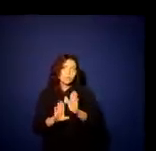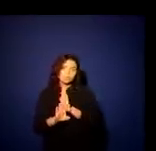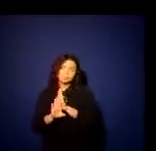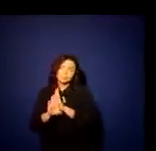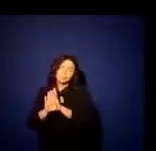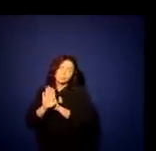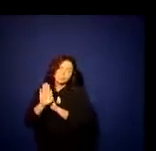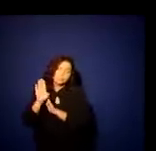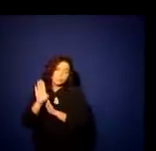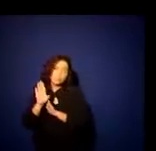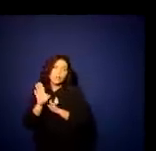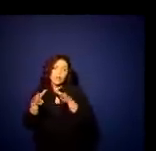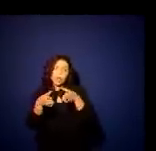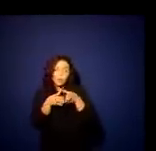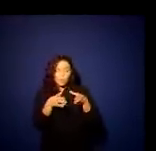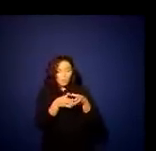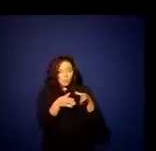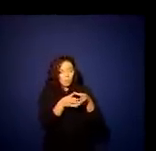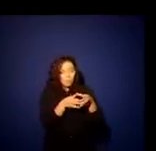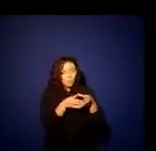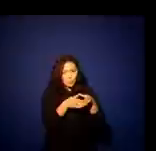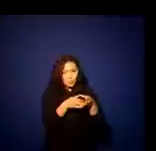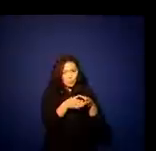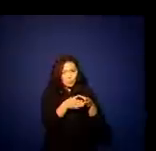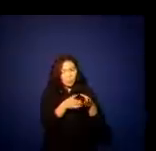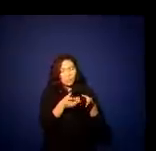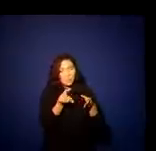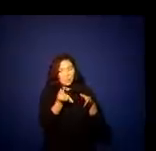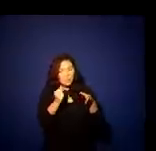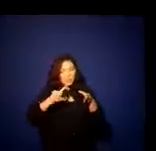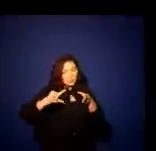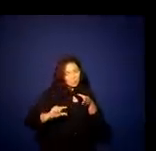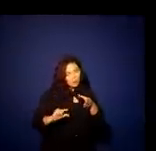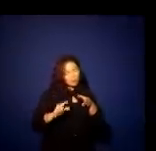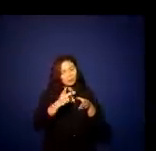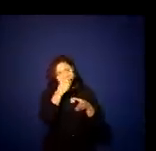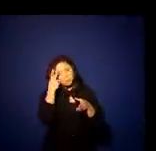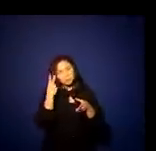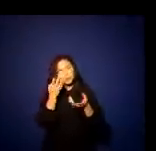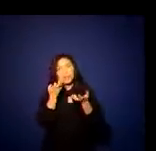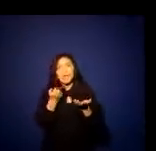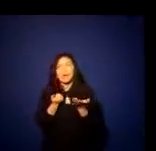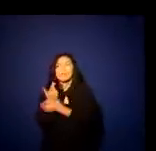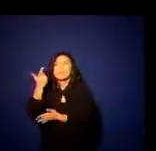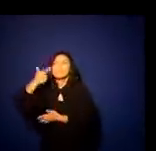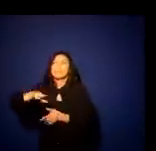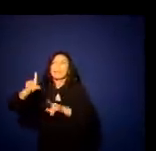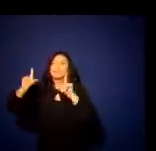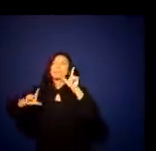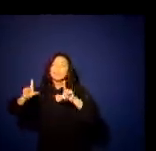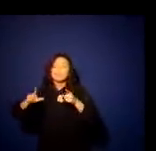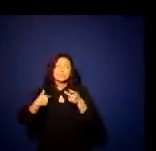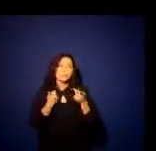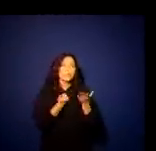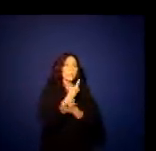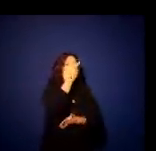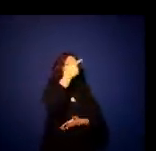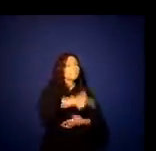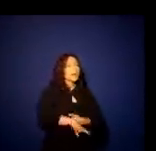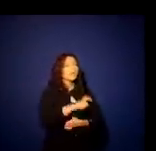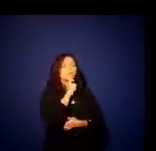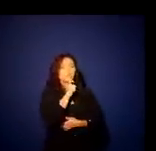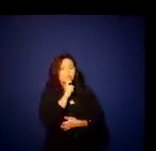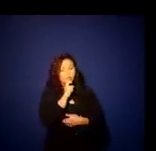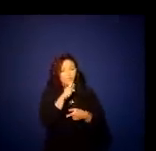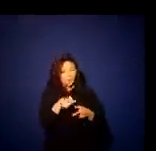falou que a classe média baixa tá comprometida eu acho que ninguém vai querer comprar uma segunda televisão nem muito menos uma geladeira nesse ambiente